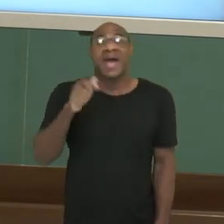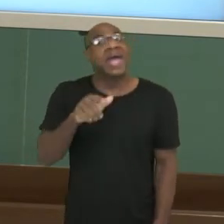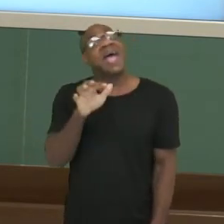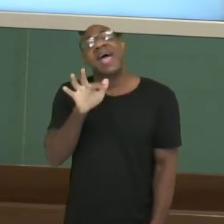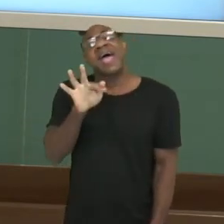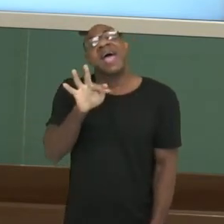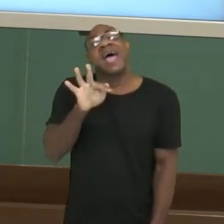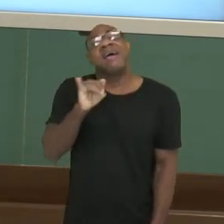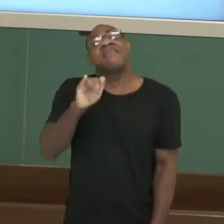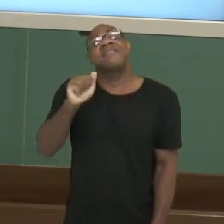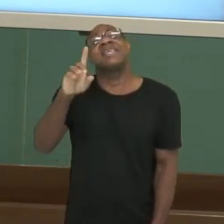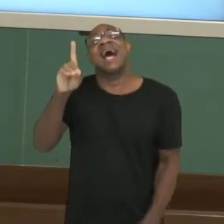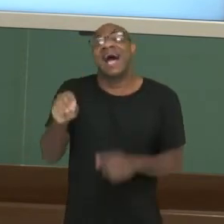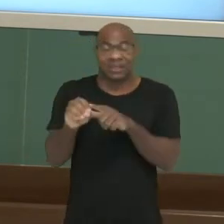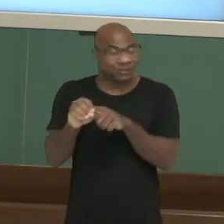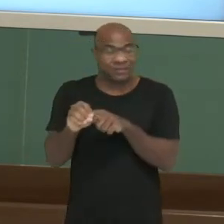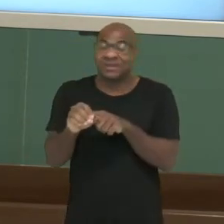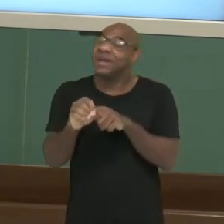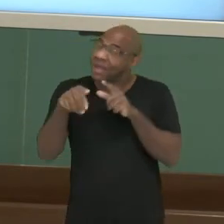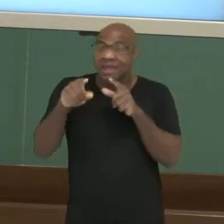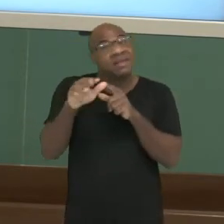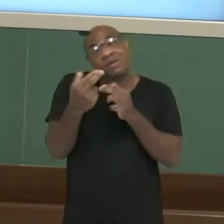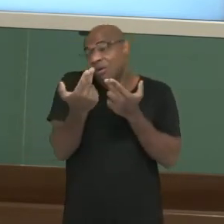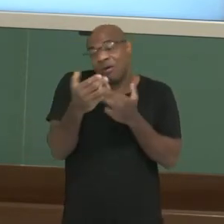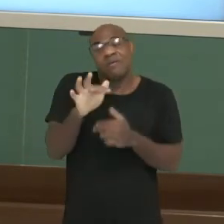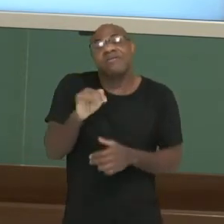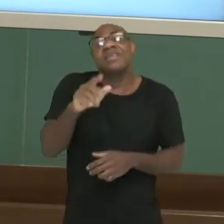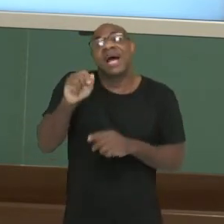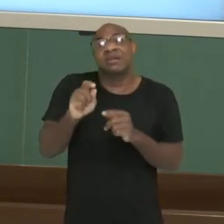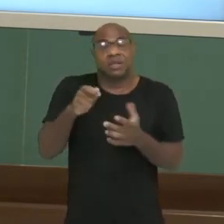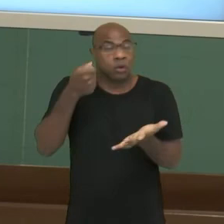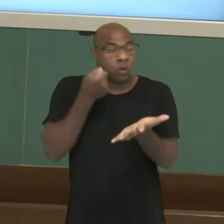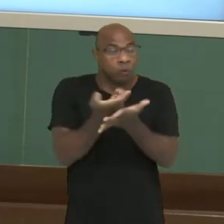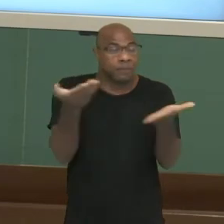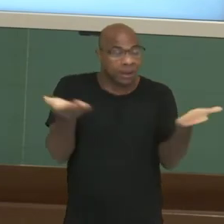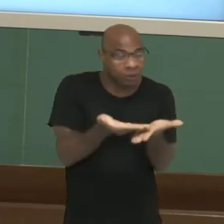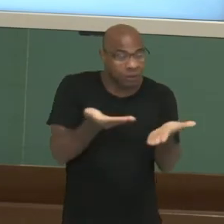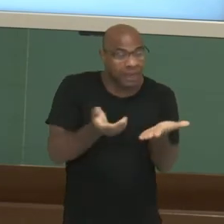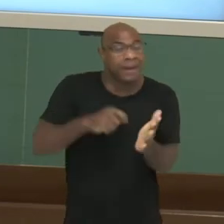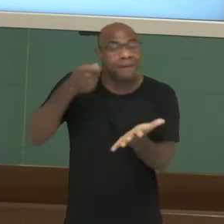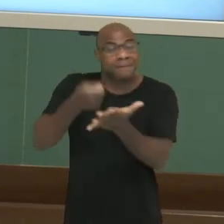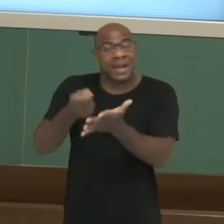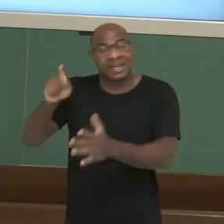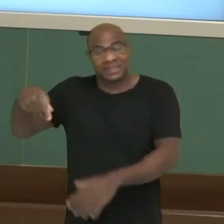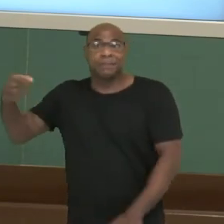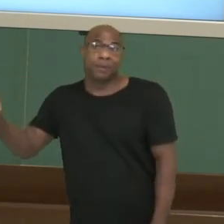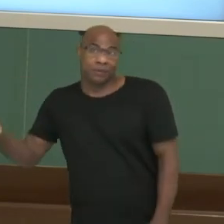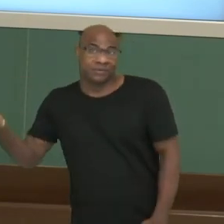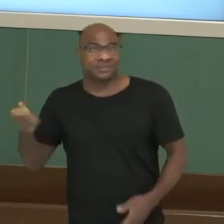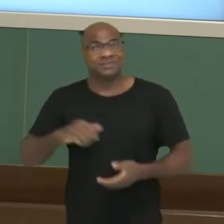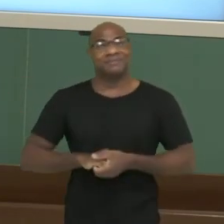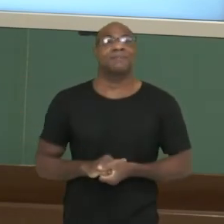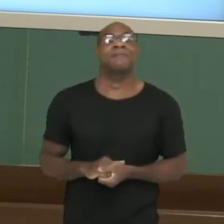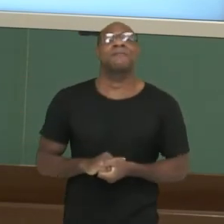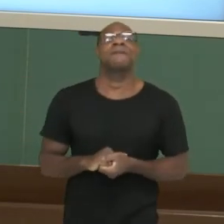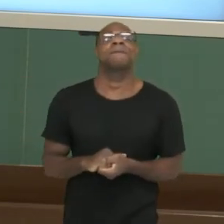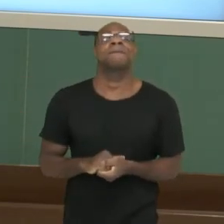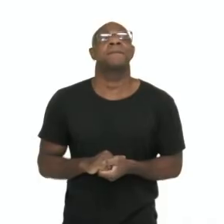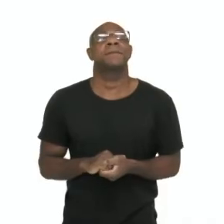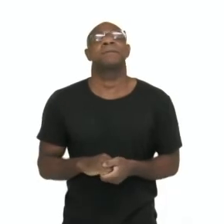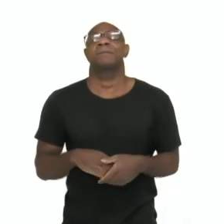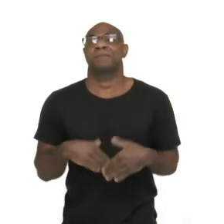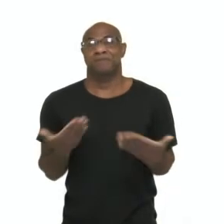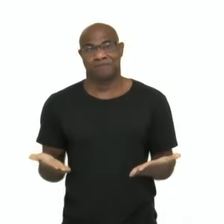ok? Você está comprando agora para pagar depois. Então, você compra sem ter o dinheiro em mãos. O